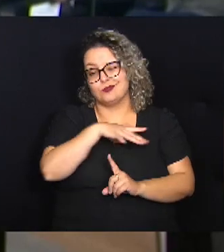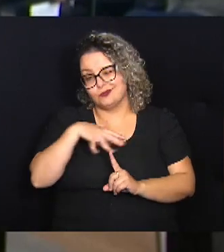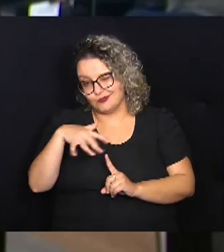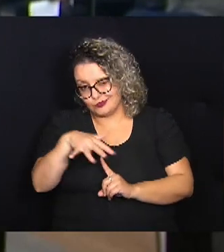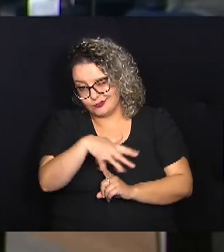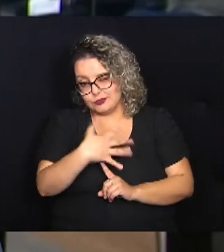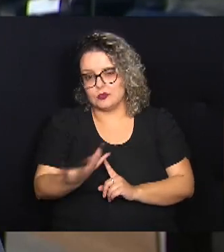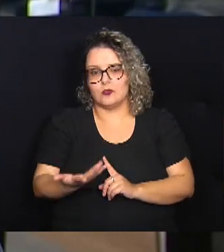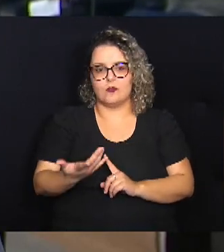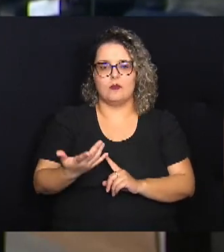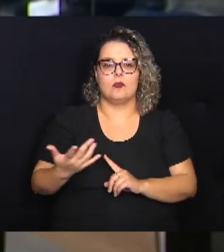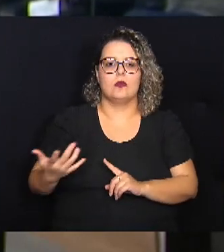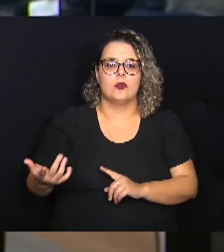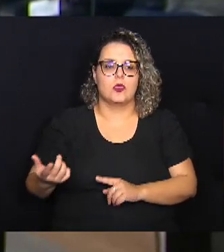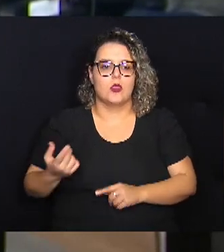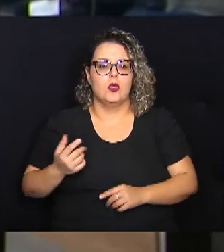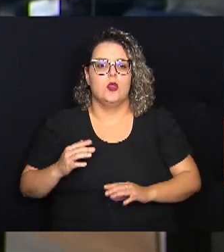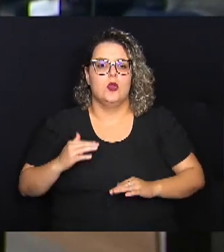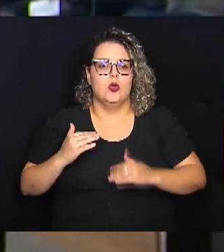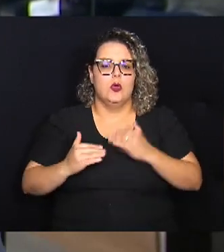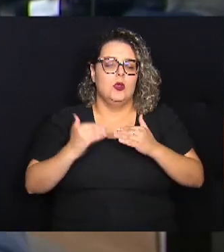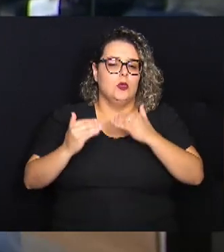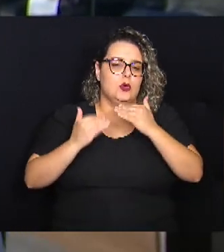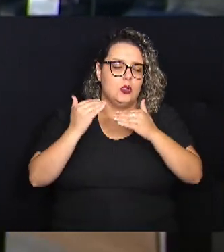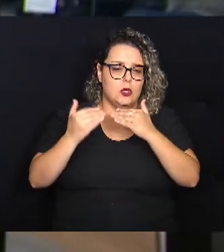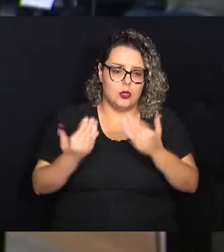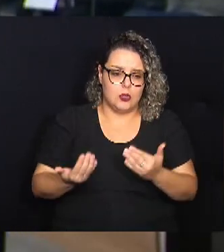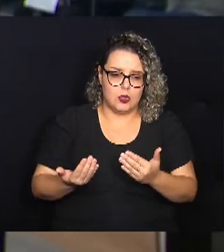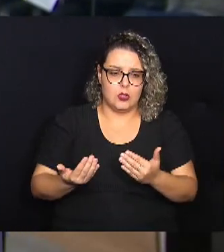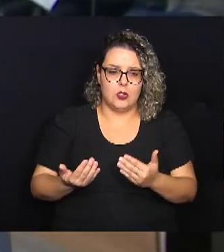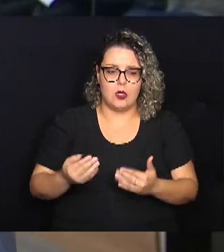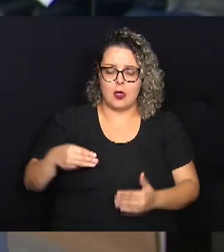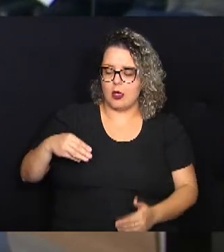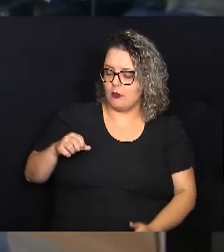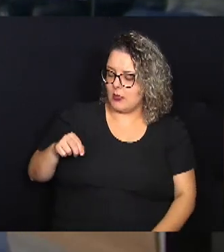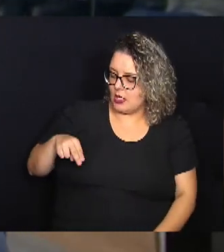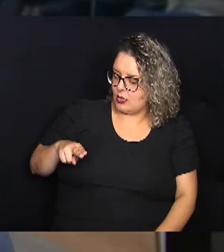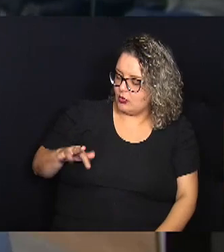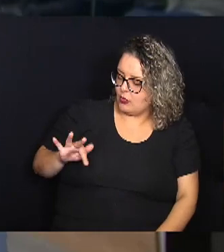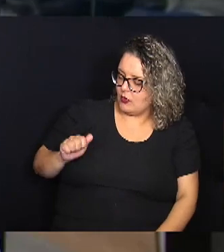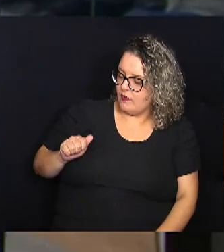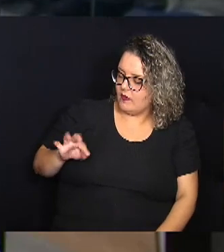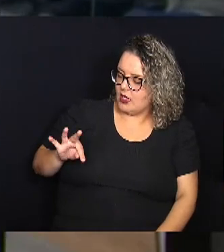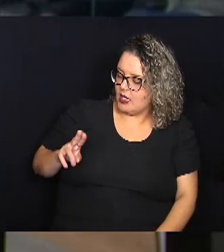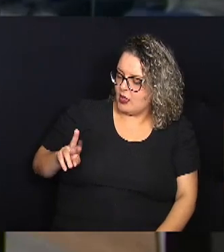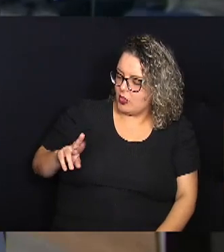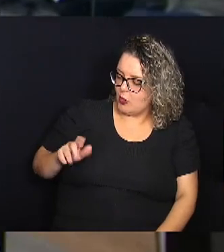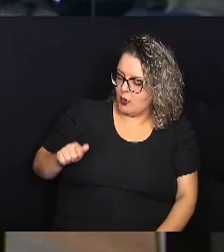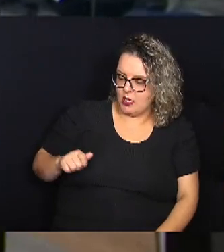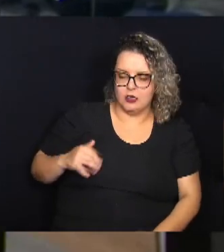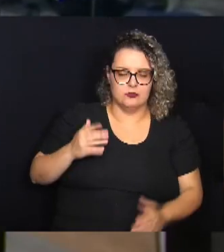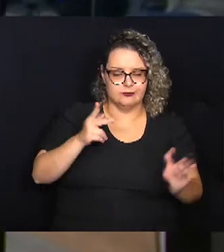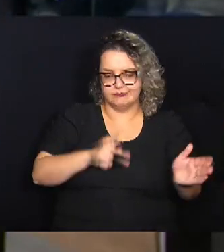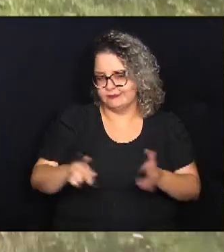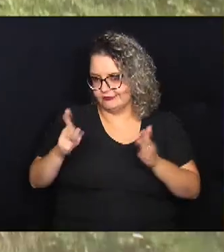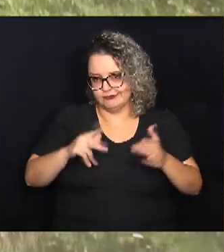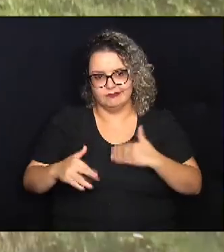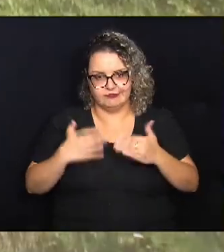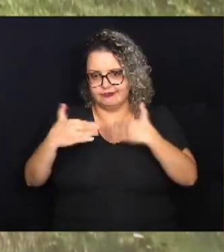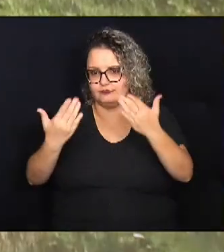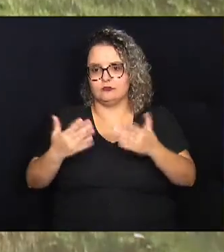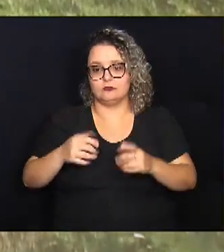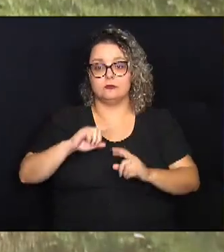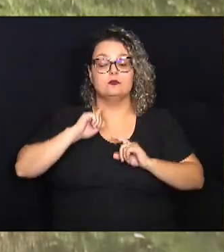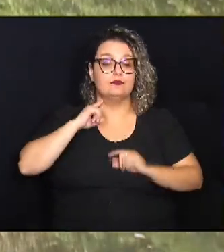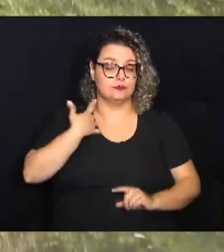com as suas geração de manufatura, produções em geral, acaba poluindo o meio ambiente.